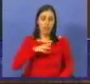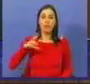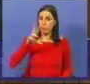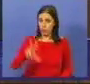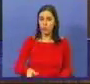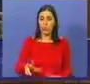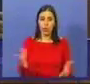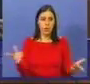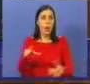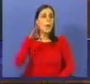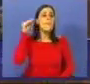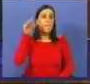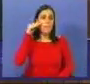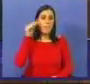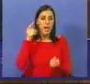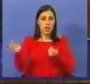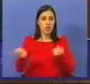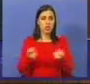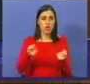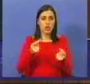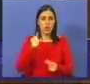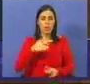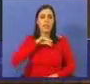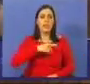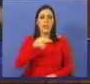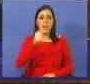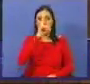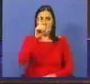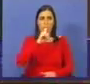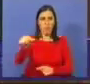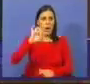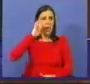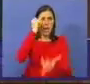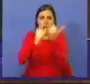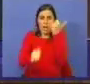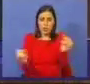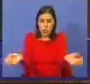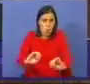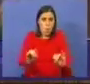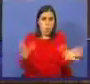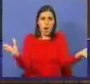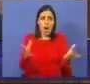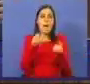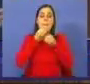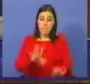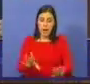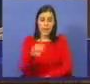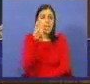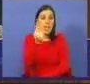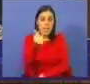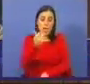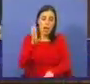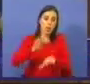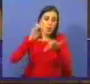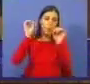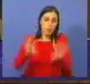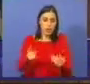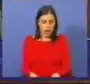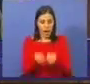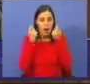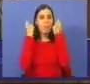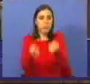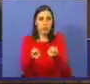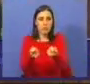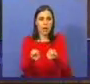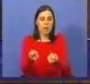Português é um banco de gestão de fortunas. Não tem nenhum risco sistémico. Ou seja, perderam dinheiro porque